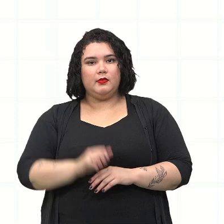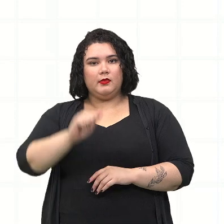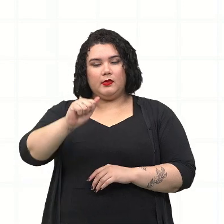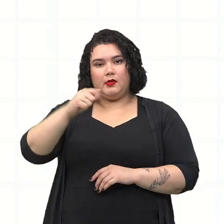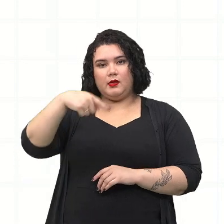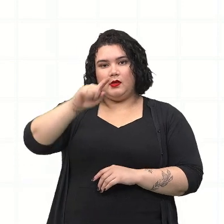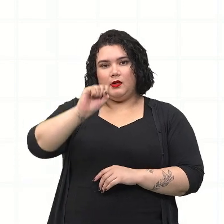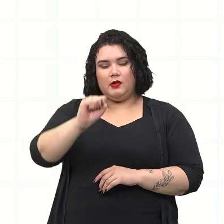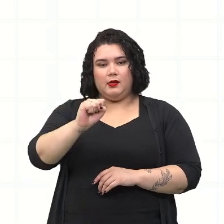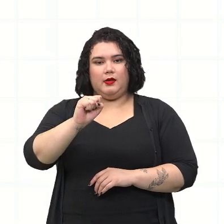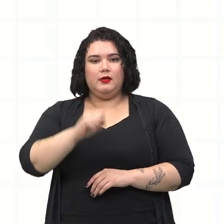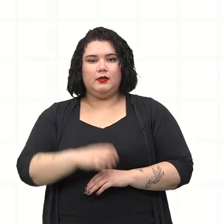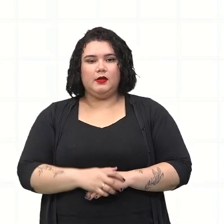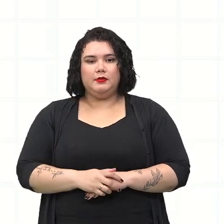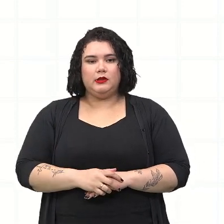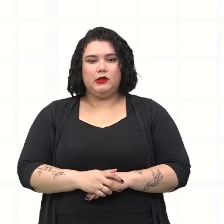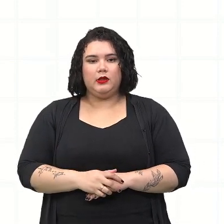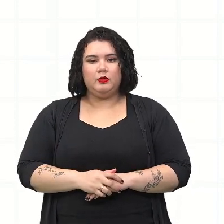tá bom?